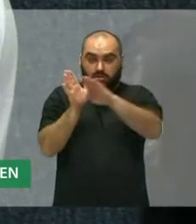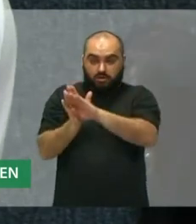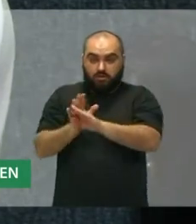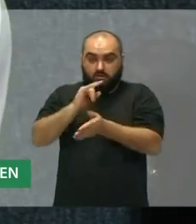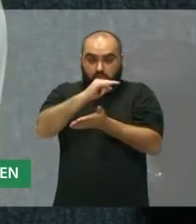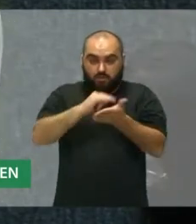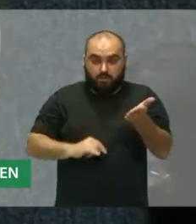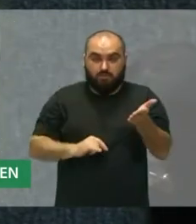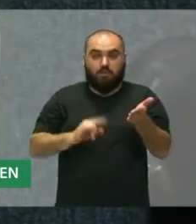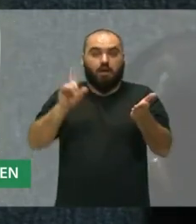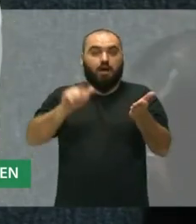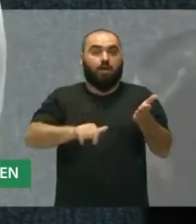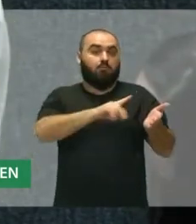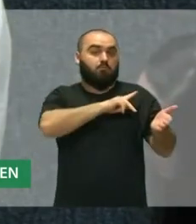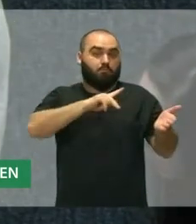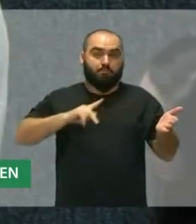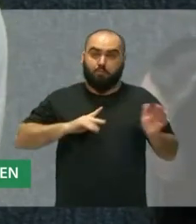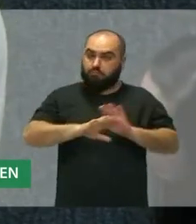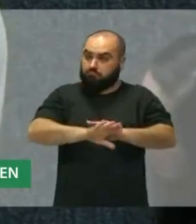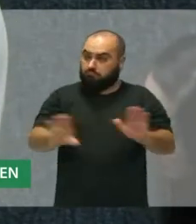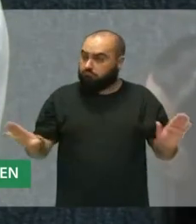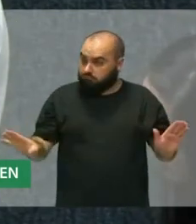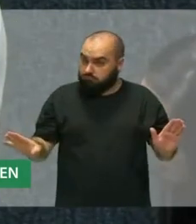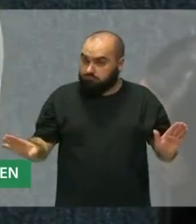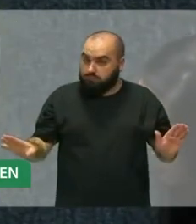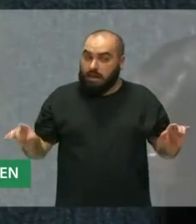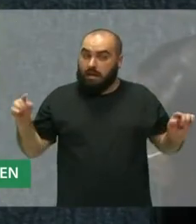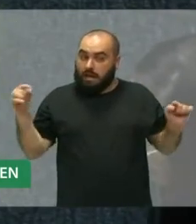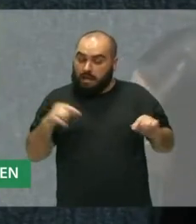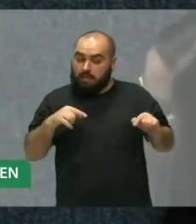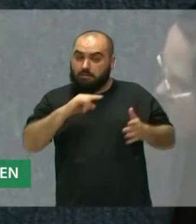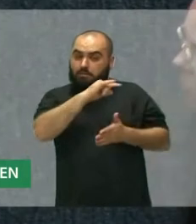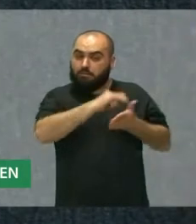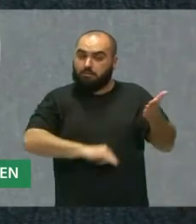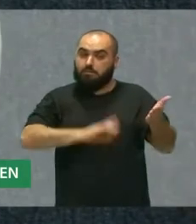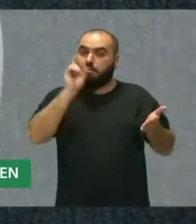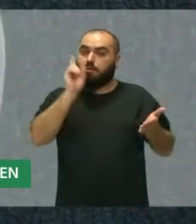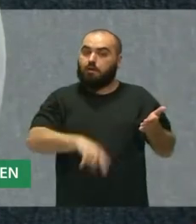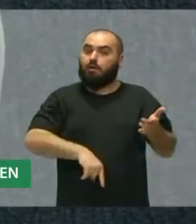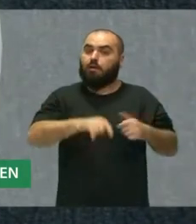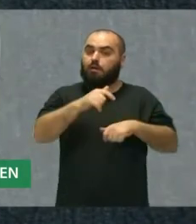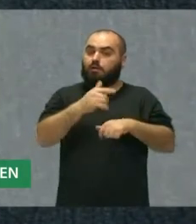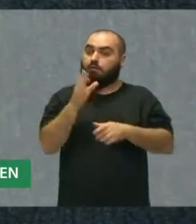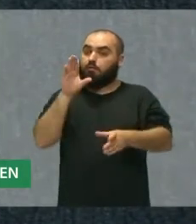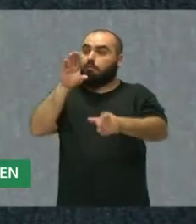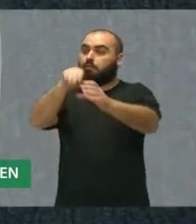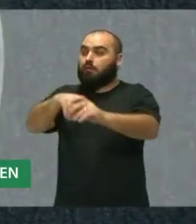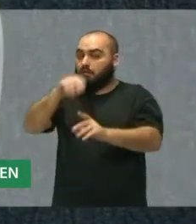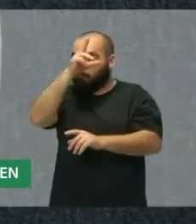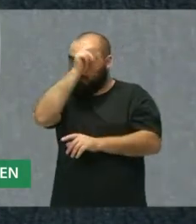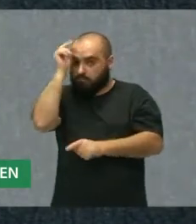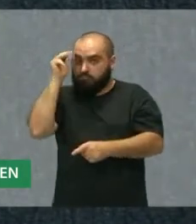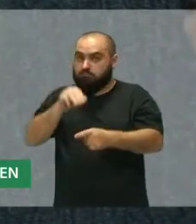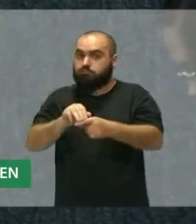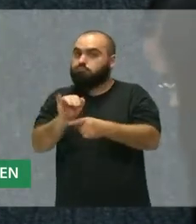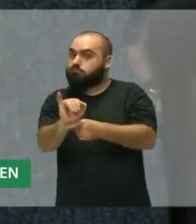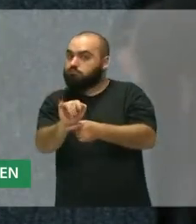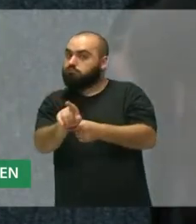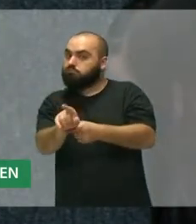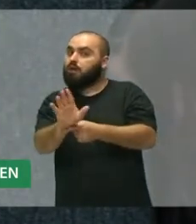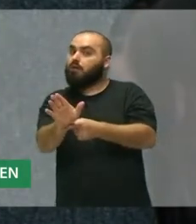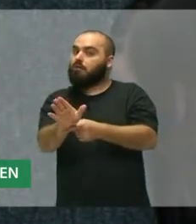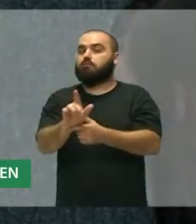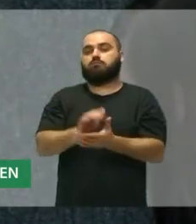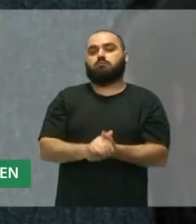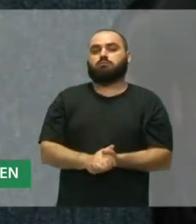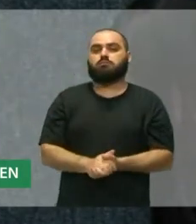é um documento público. Inclusive, esse documento aqui já é um processo eletrônico dentro da Prefeitura do município, que é